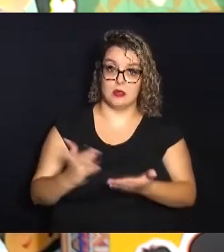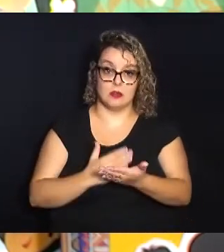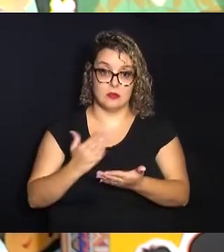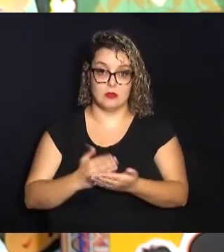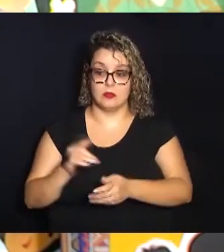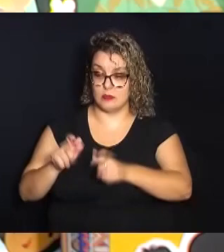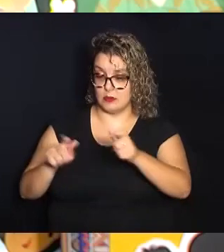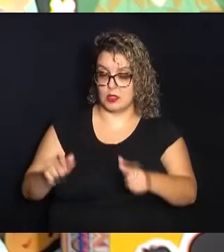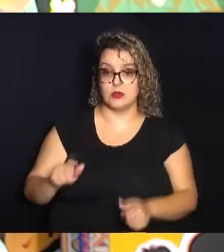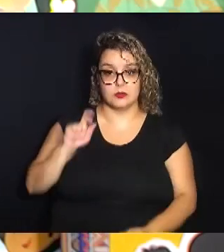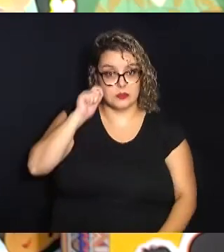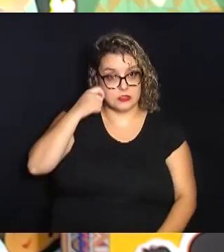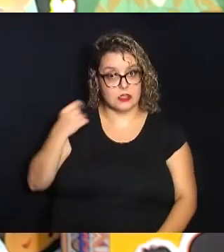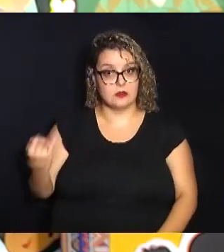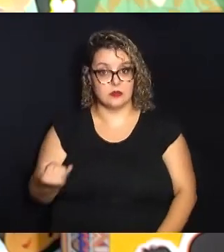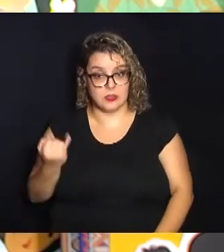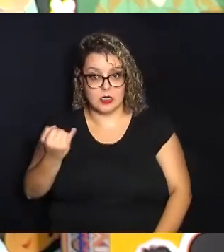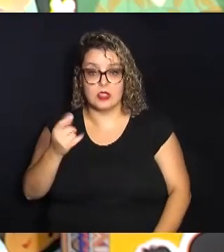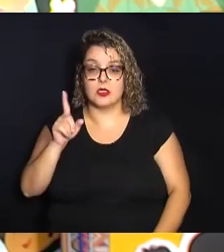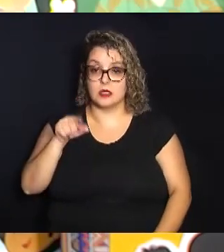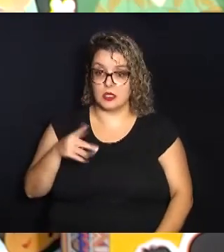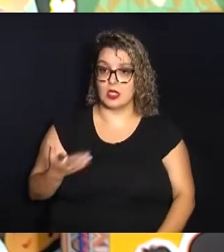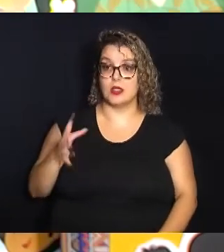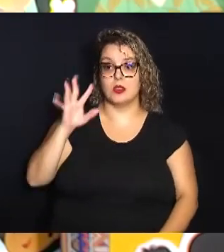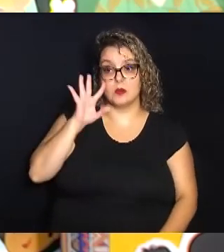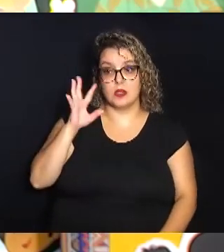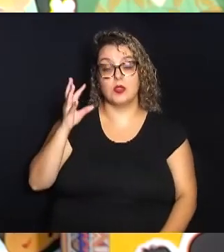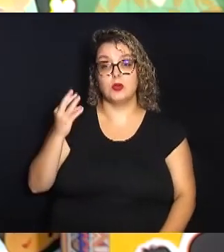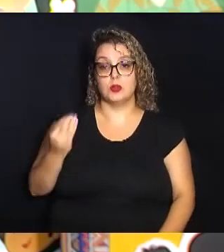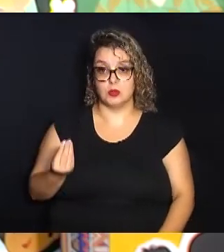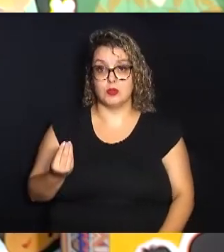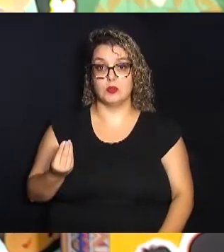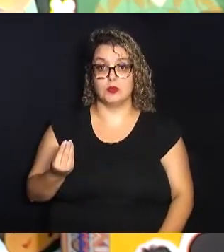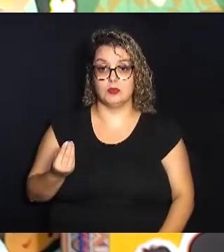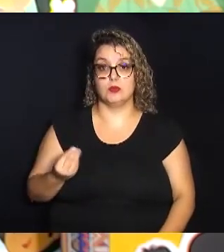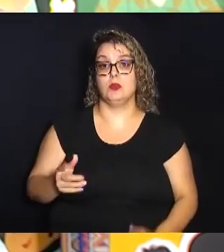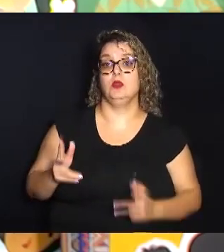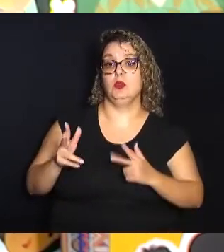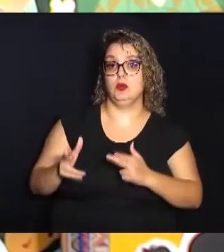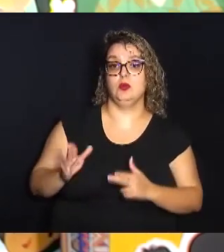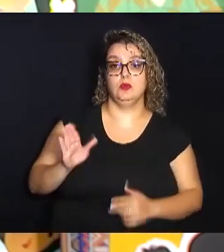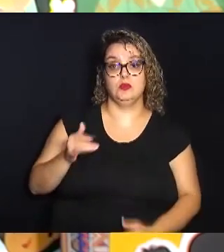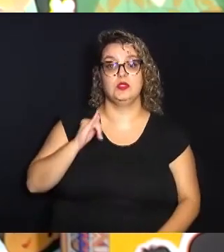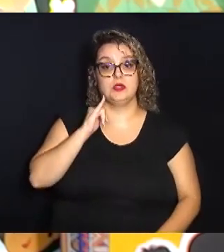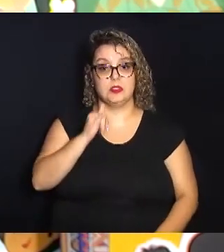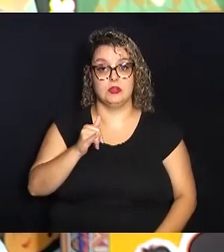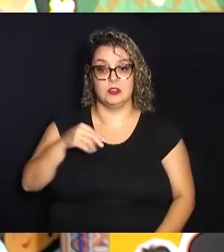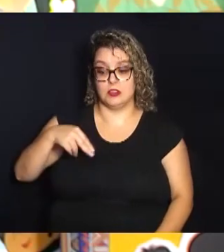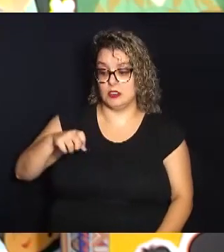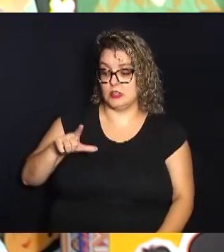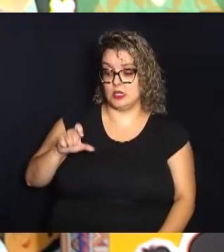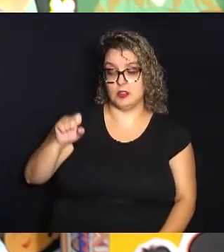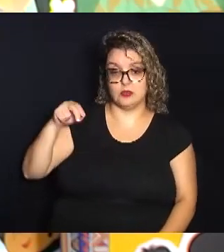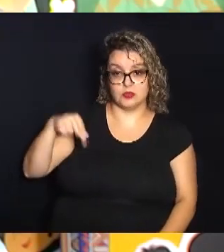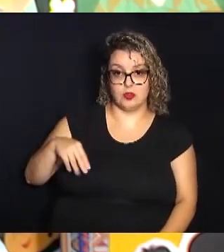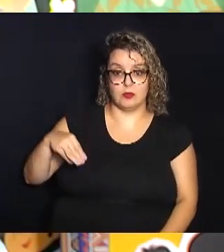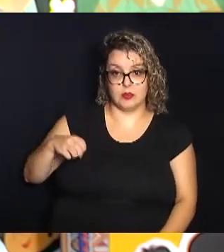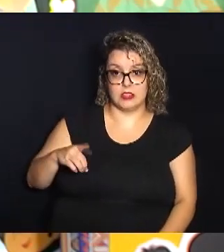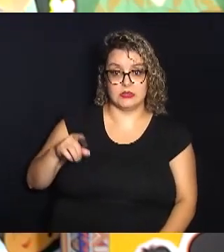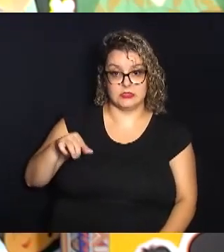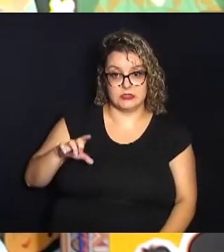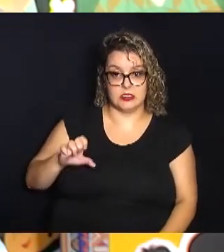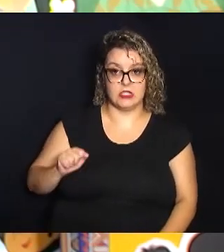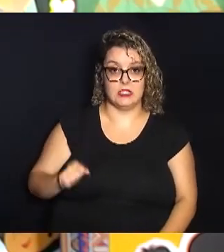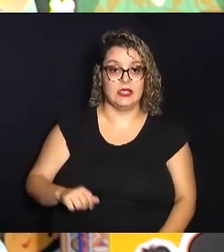a biografias de personalidades negras né que é de suma importância e conhecimento e Como já dizia nesso Mandela né